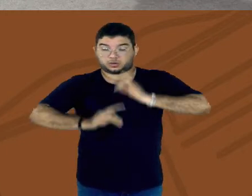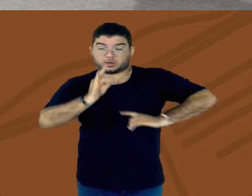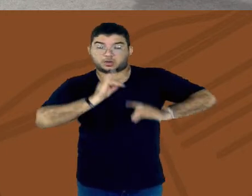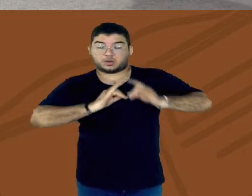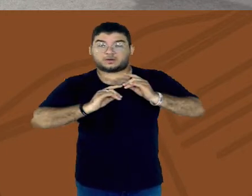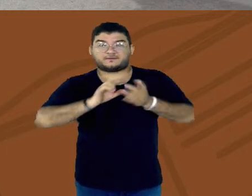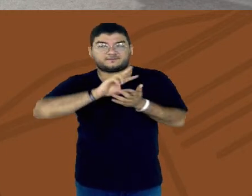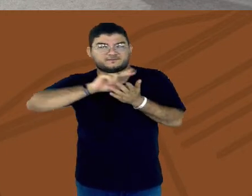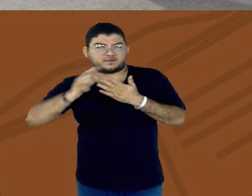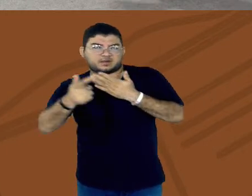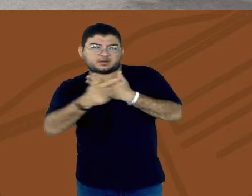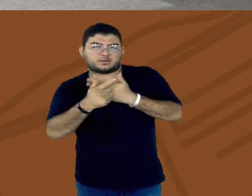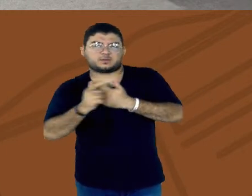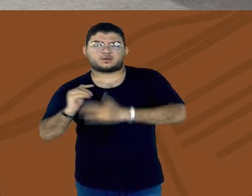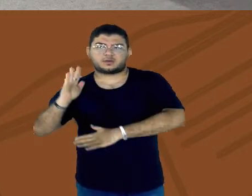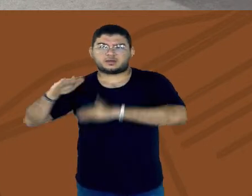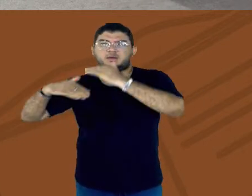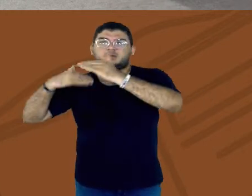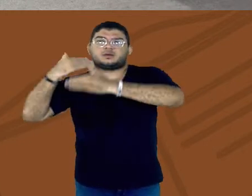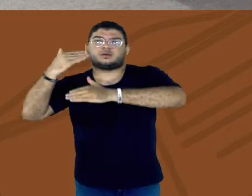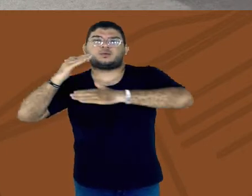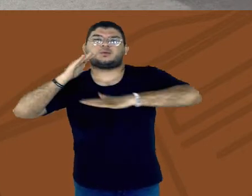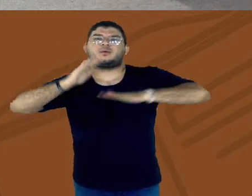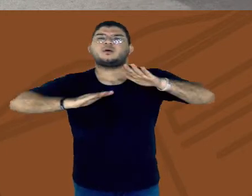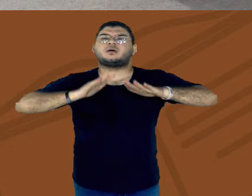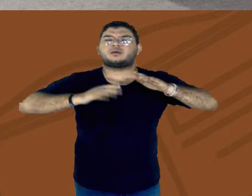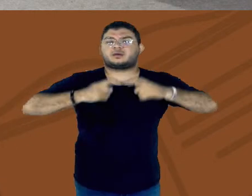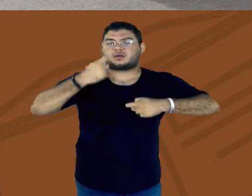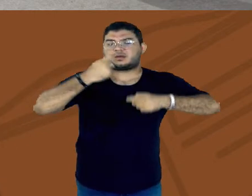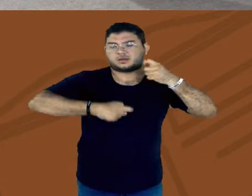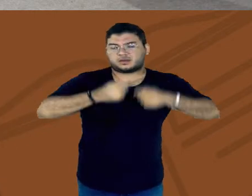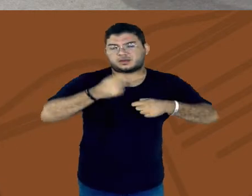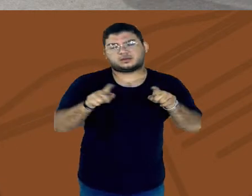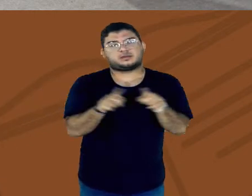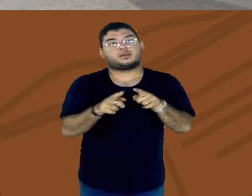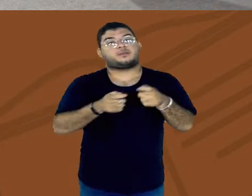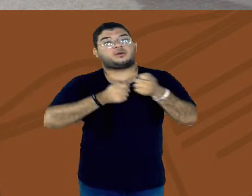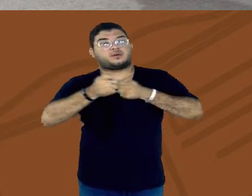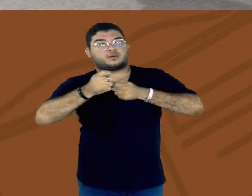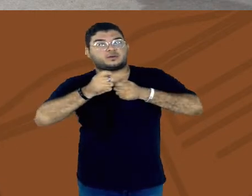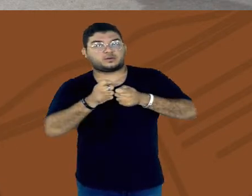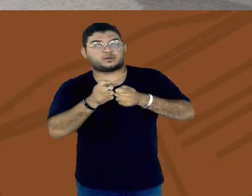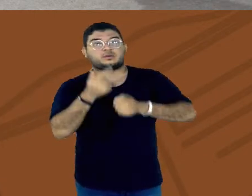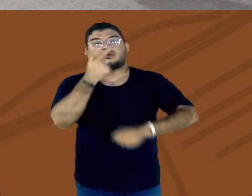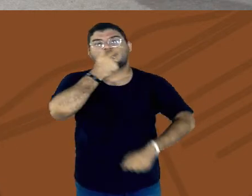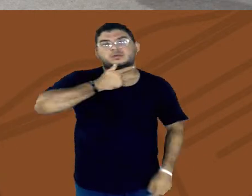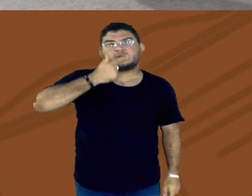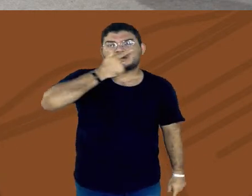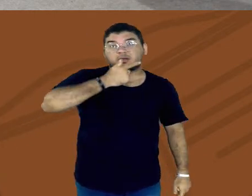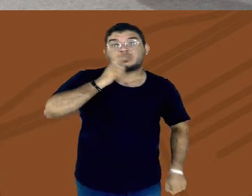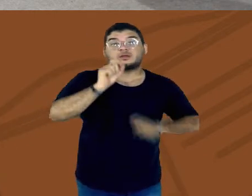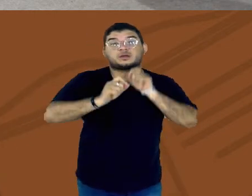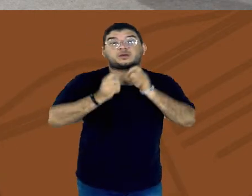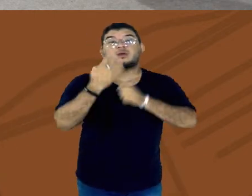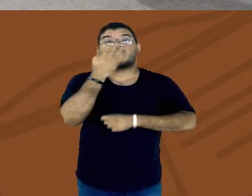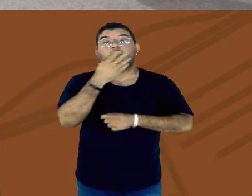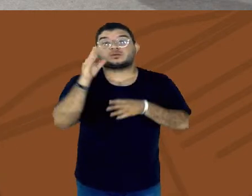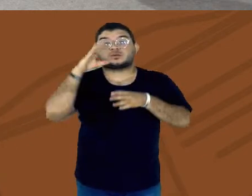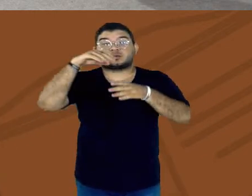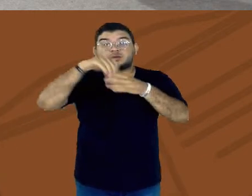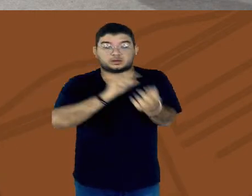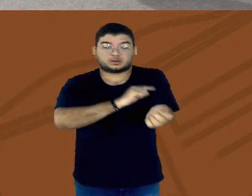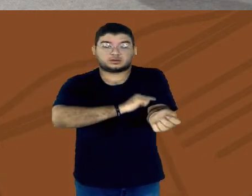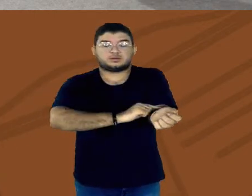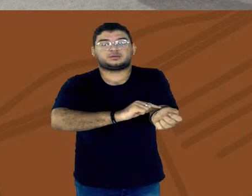funções. Dentre elas, crescimento, desempenho sexual, o controle da glicose, que é o açúcar no sangue,